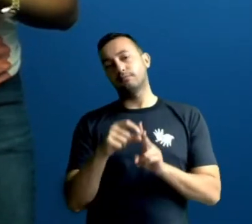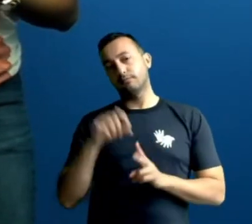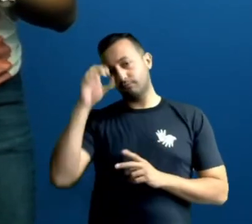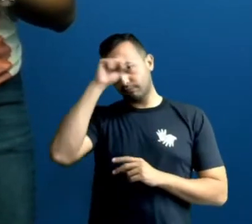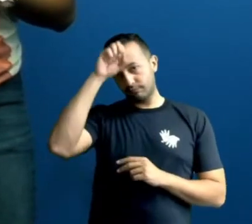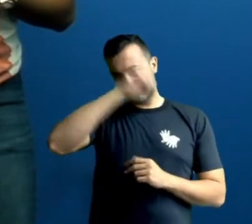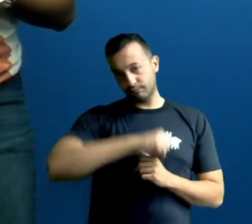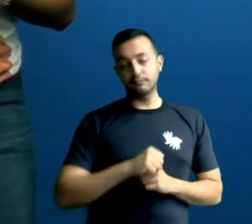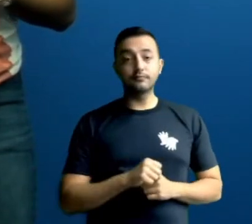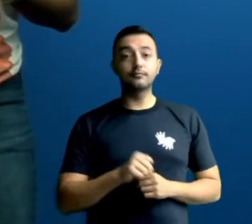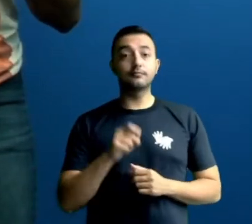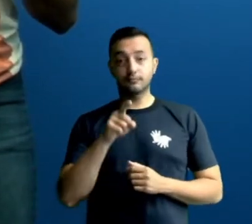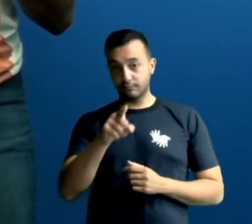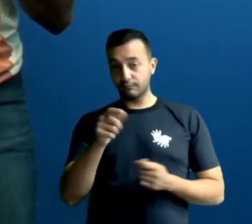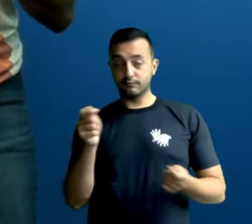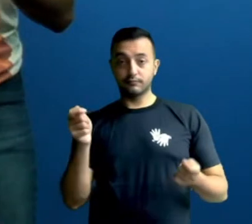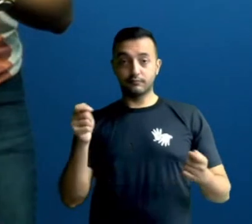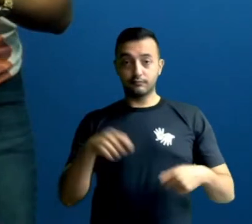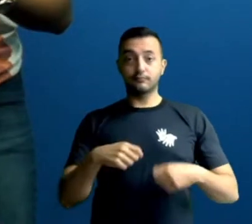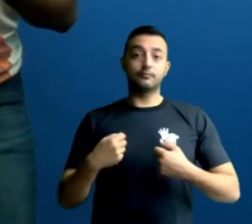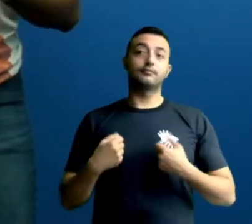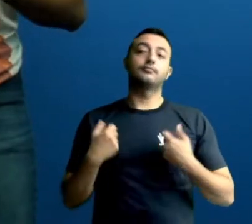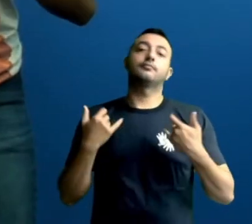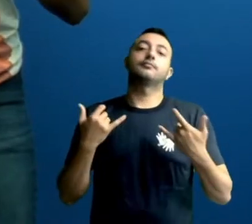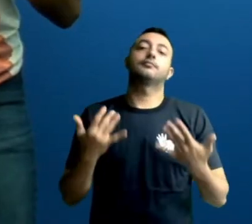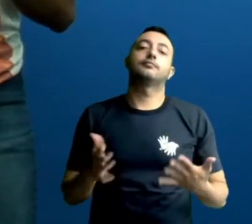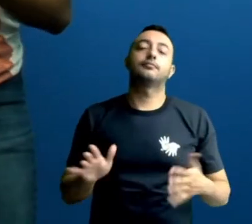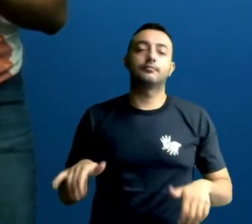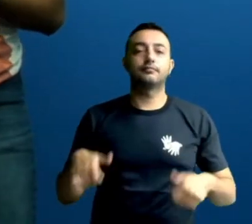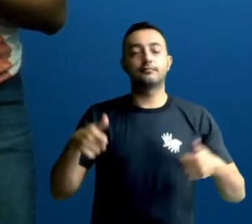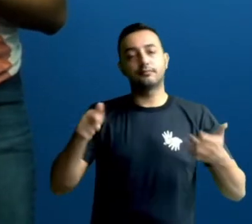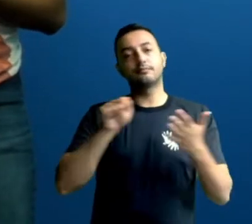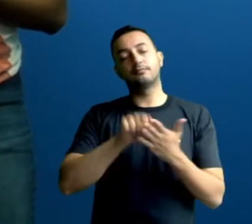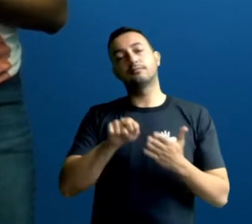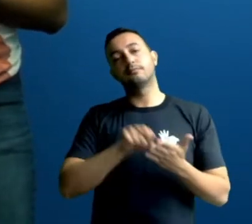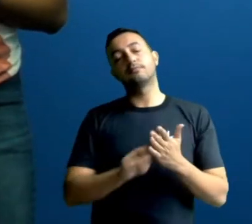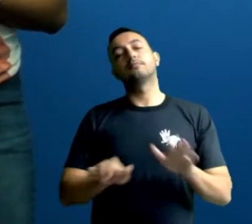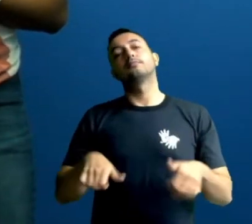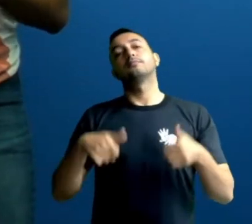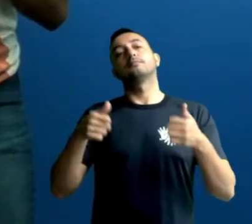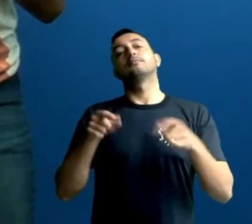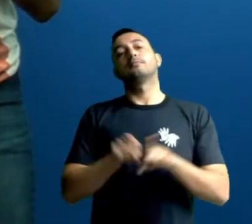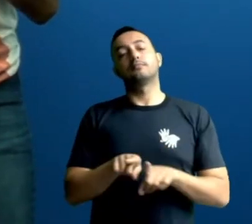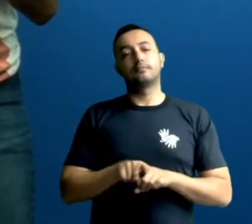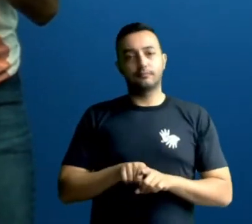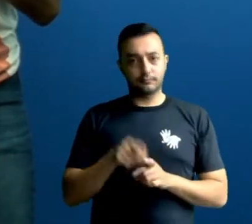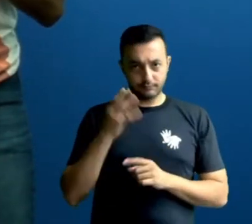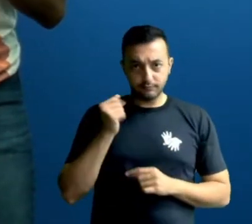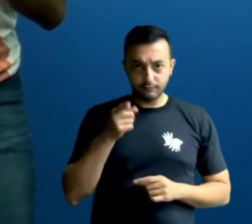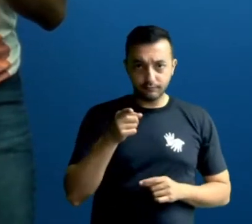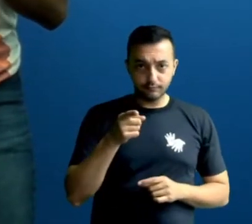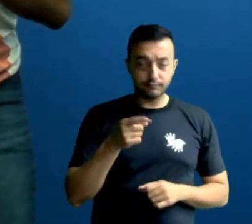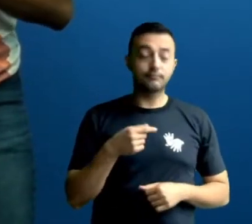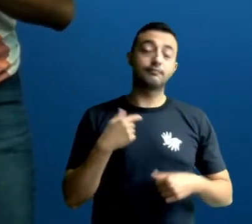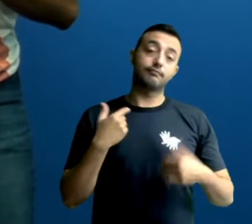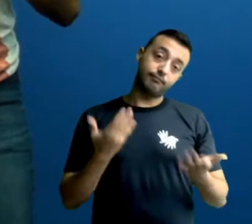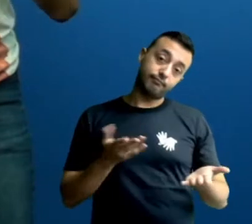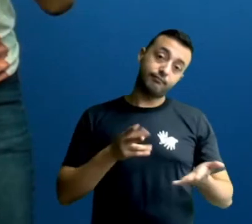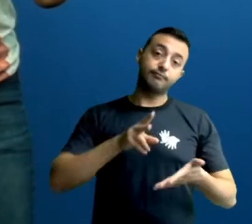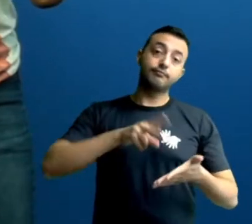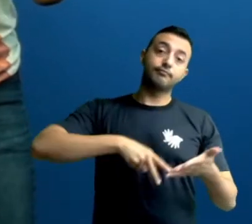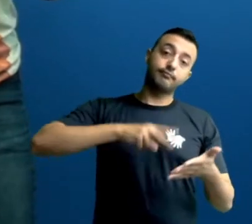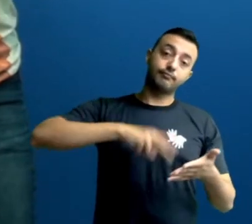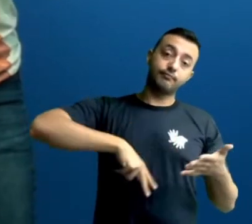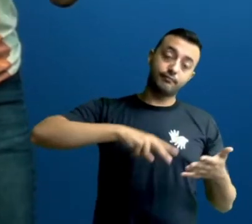vocabulário. Você começa a se expressar melhor e a escrever também melhor. Sabiam? Quando você lê,